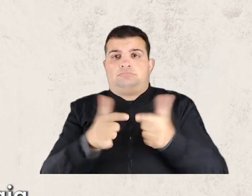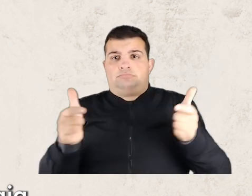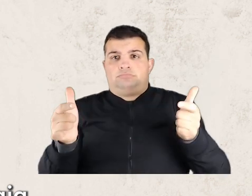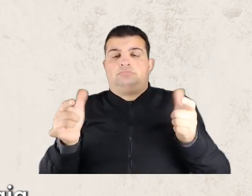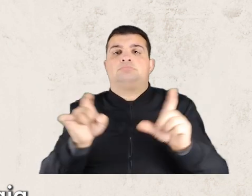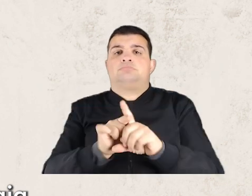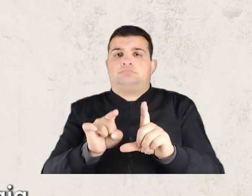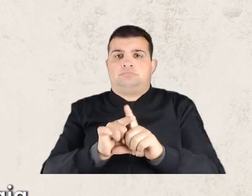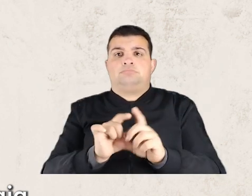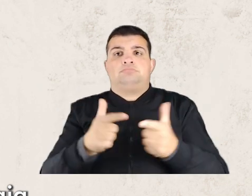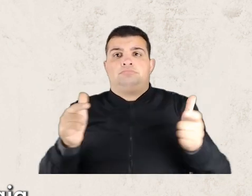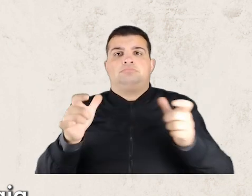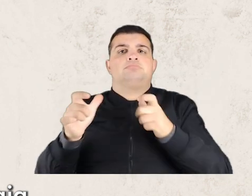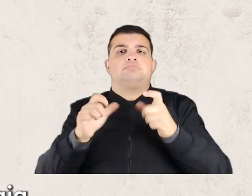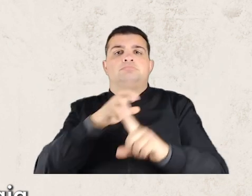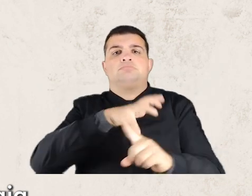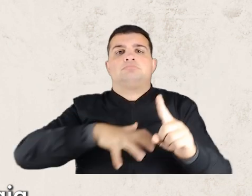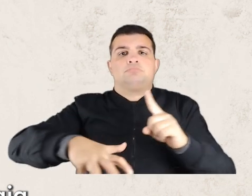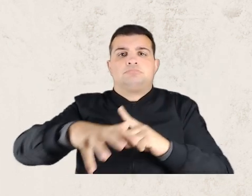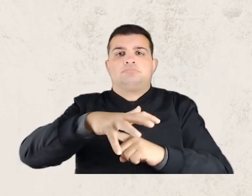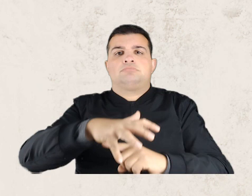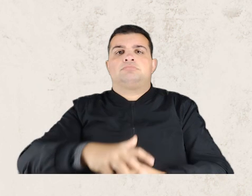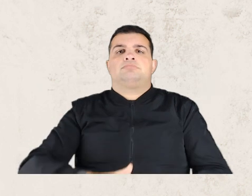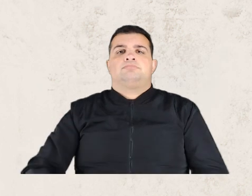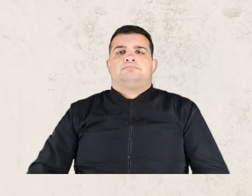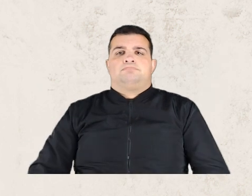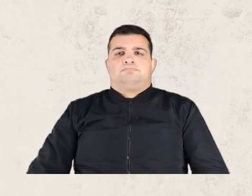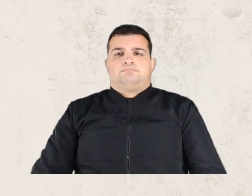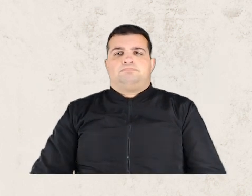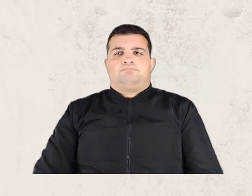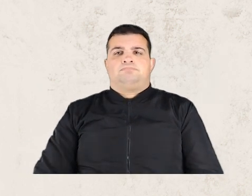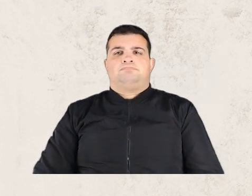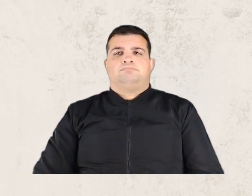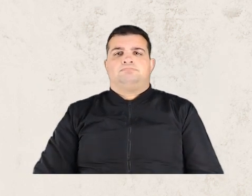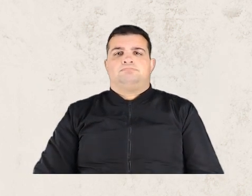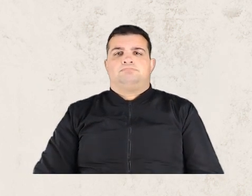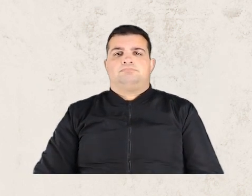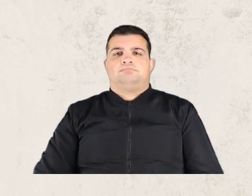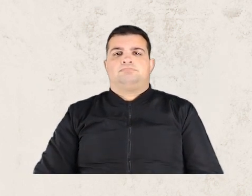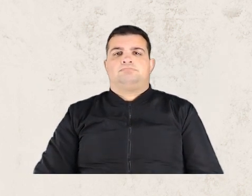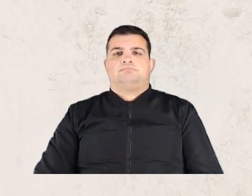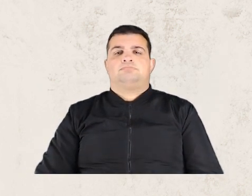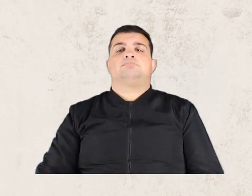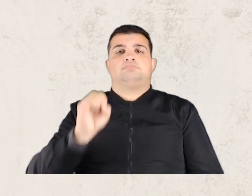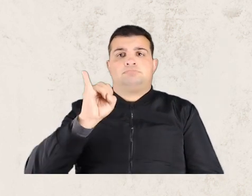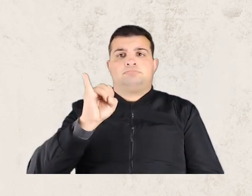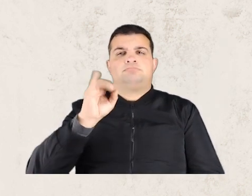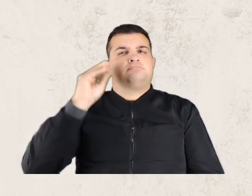um crescimento, e hoje a gente pode dizer que a psicologia ela tem reconhecimento social, ela